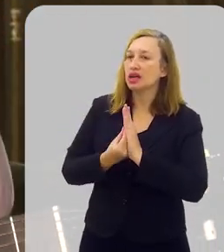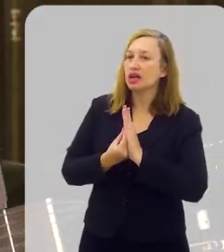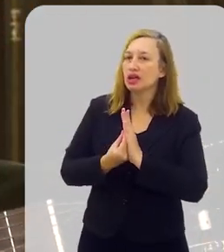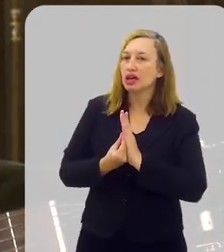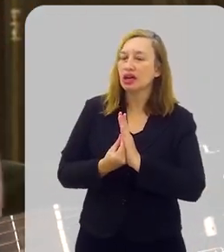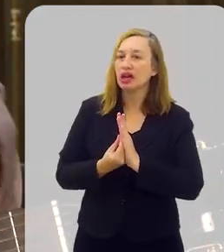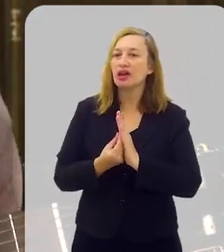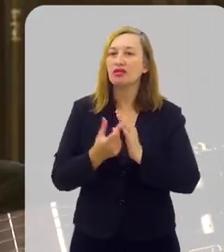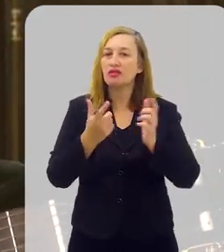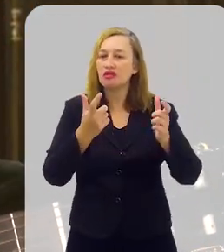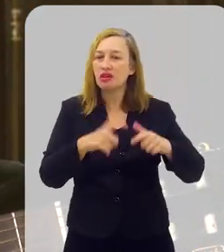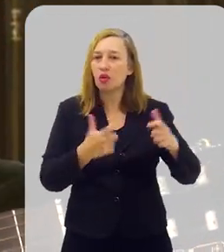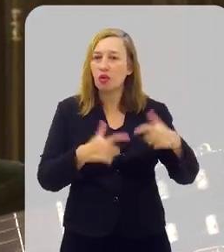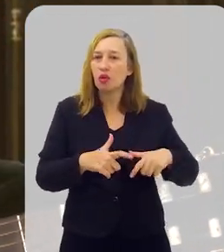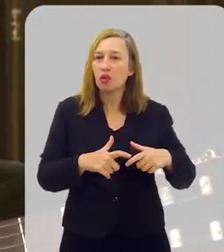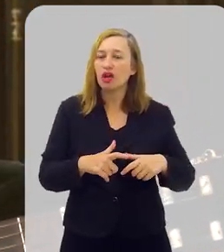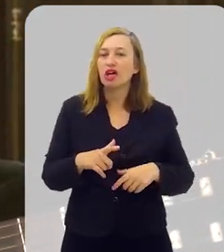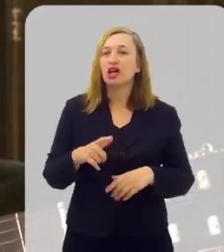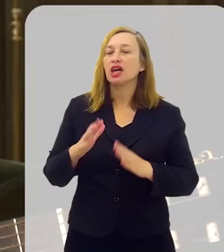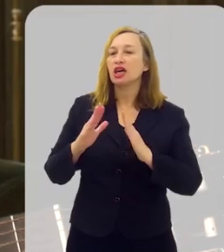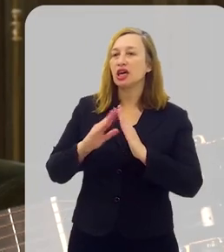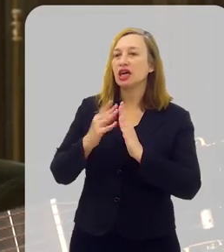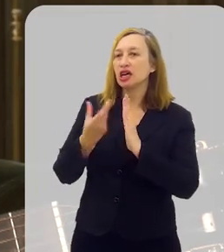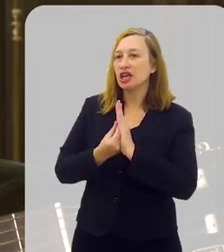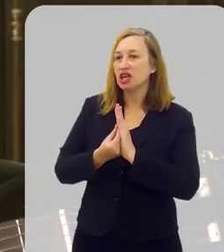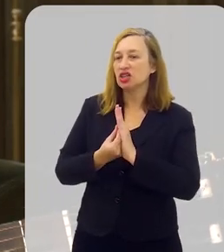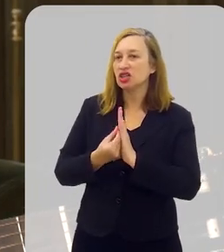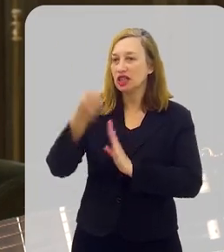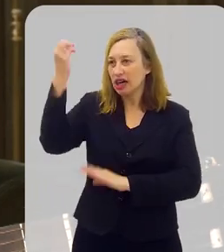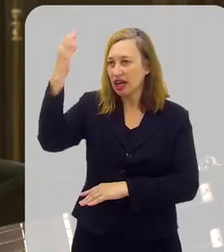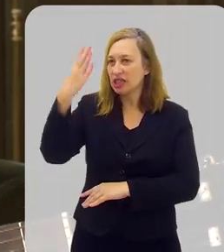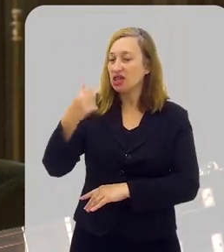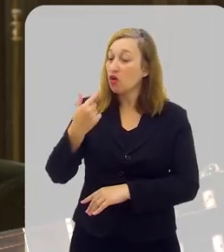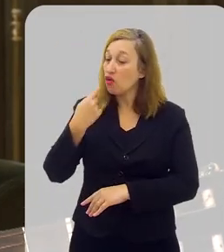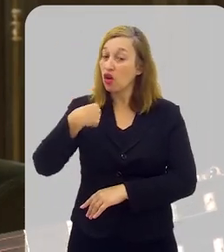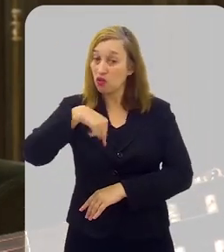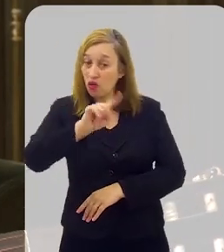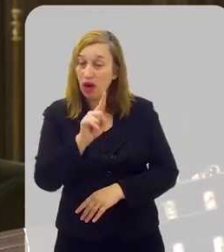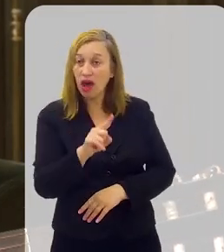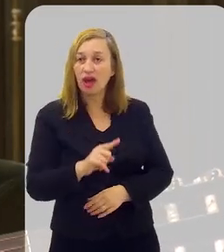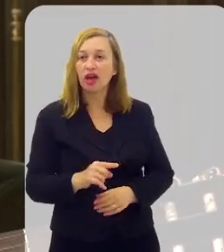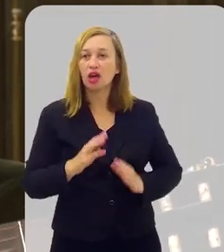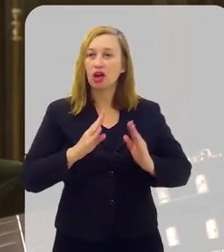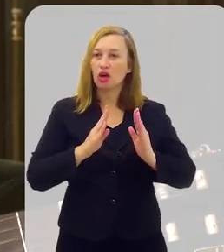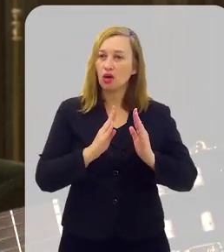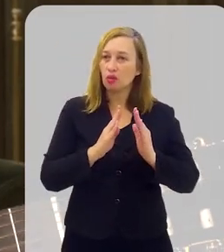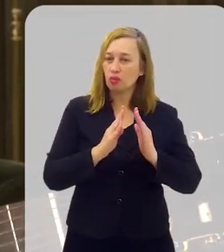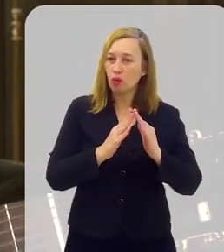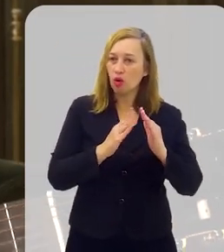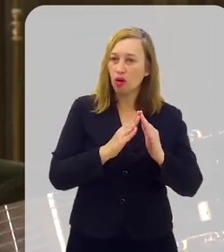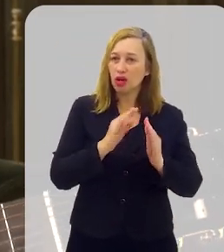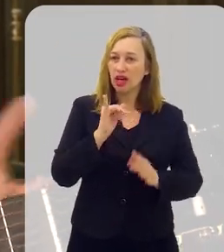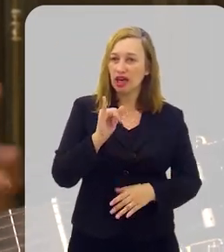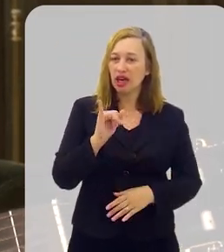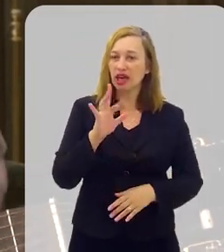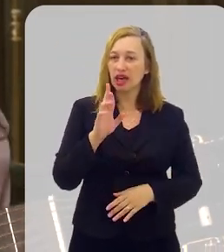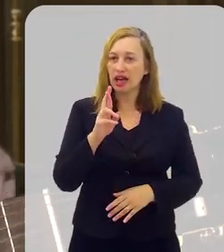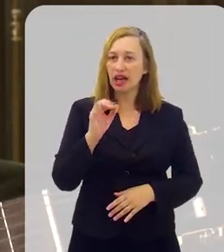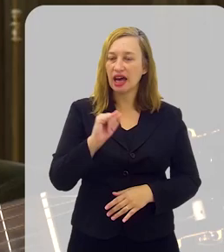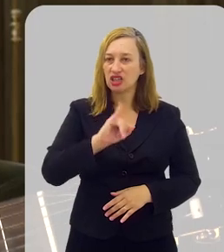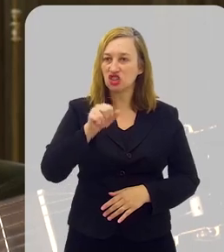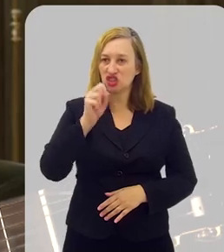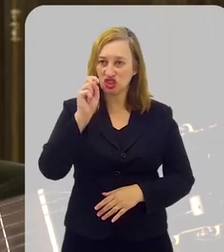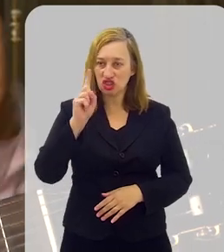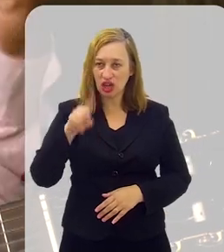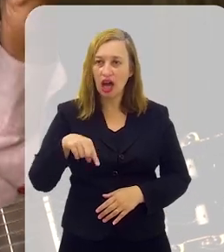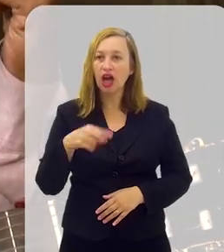perguntei a ele: qual é o endereço da sua igreja? E ele me deu: Clarimundo de Melo, Igreja da Graça da Clarimundo de Melo. E eu falei: é lá que eu